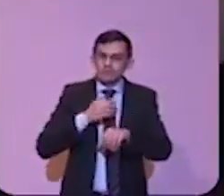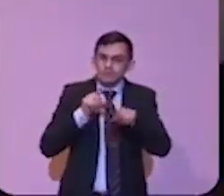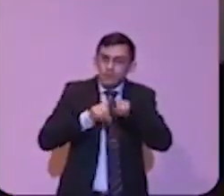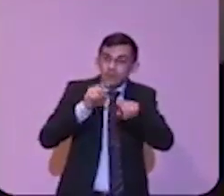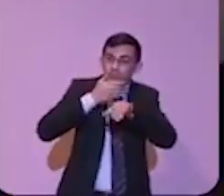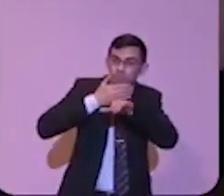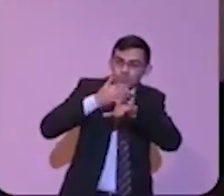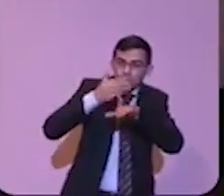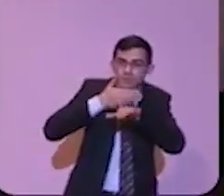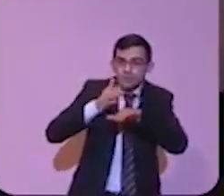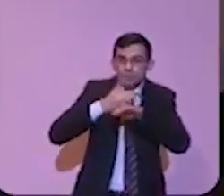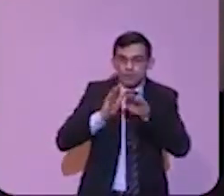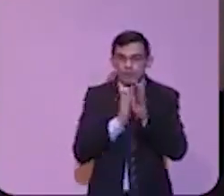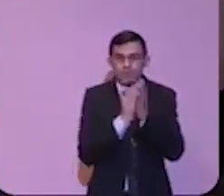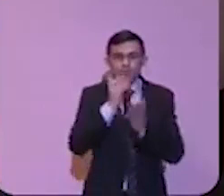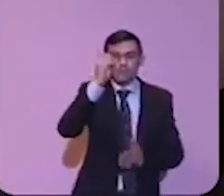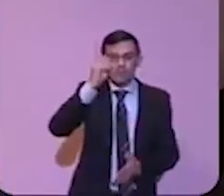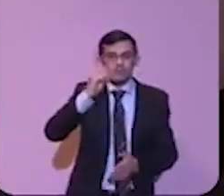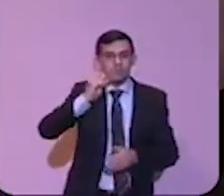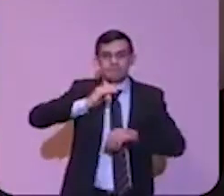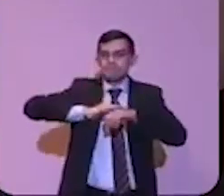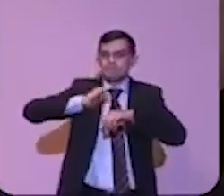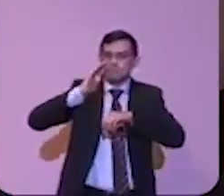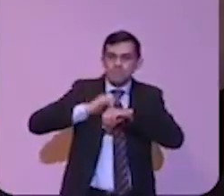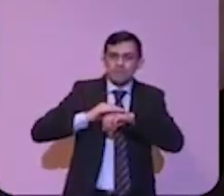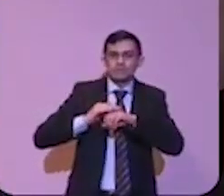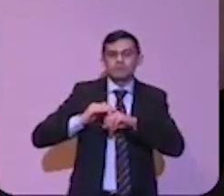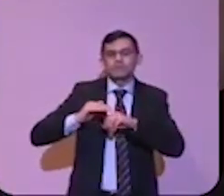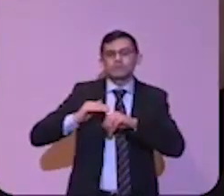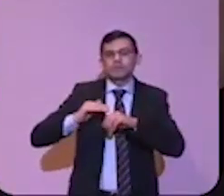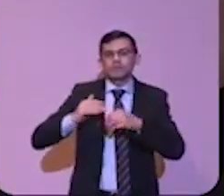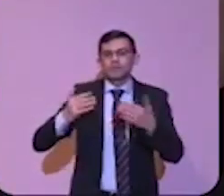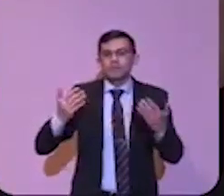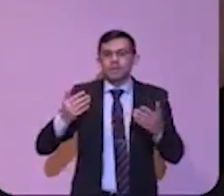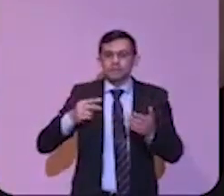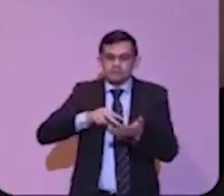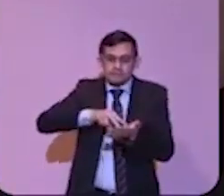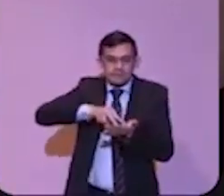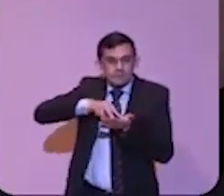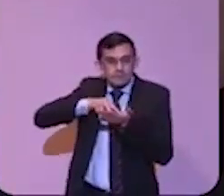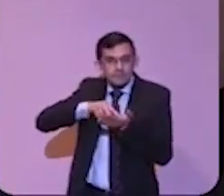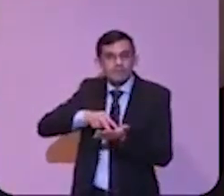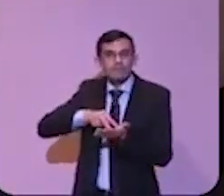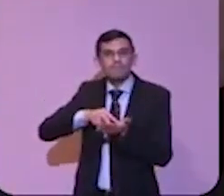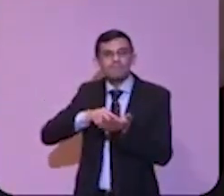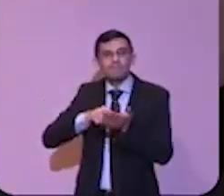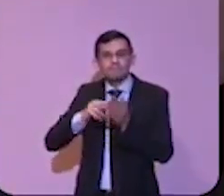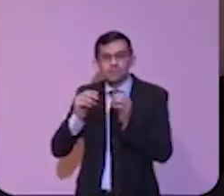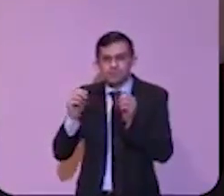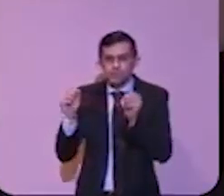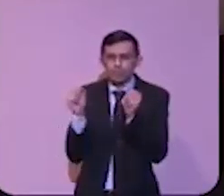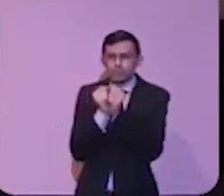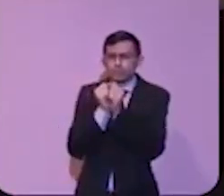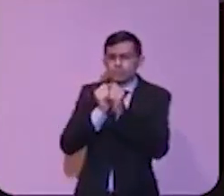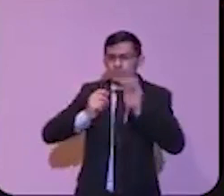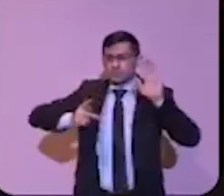a palavra de Deus como nunca antes vivi. Permanecer firme nas